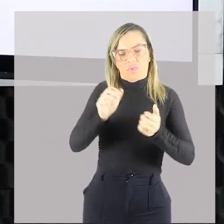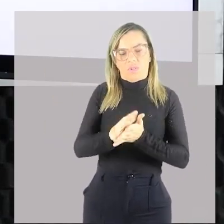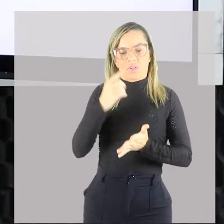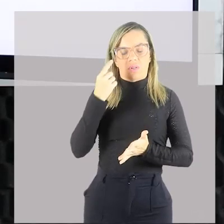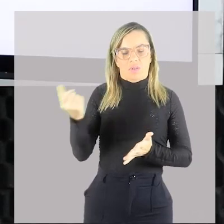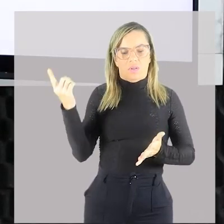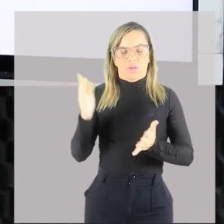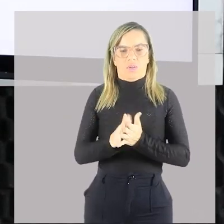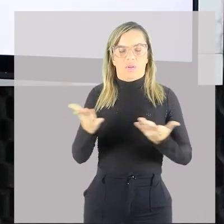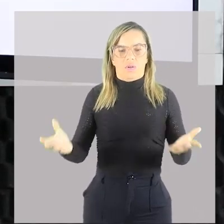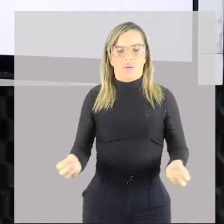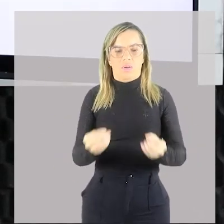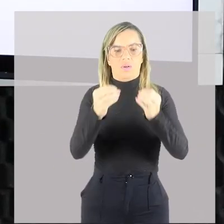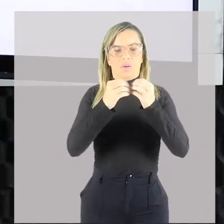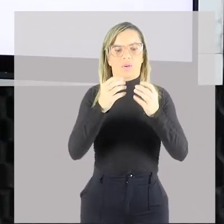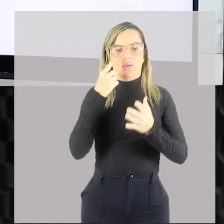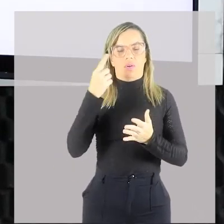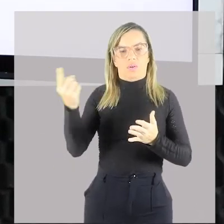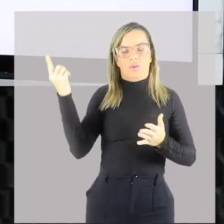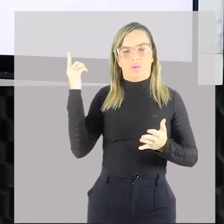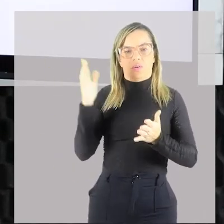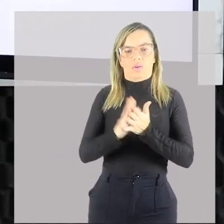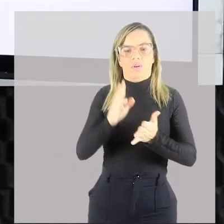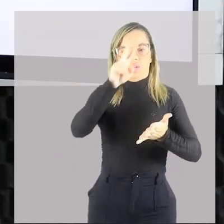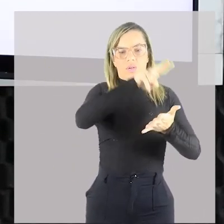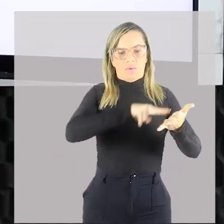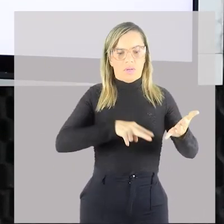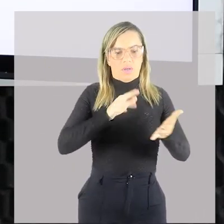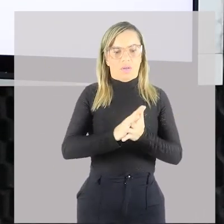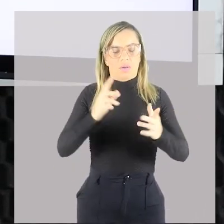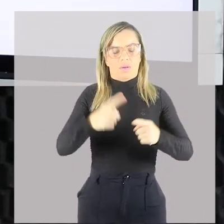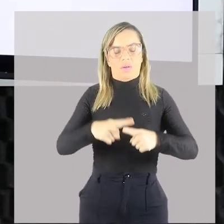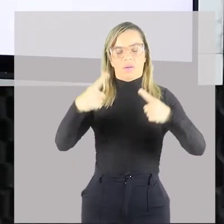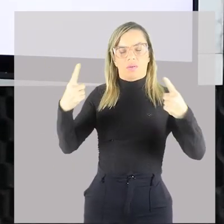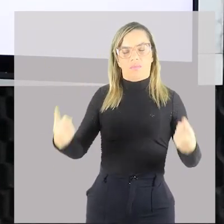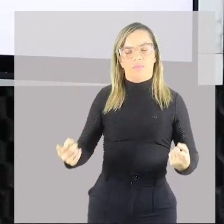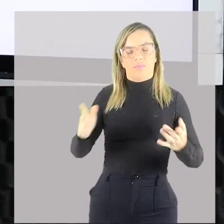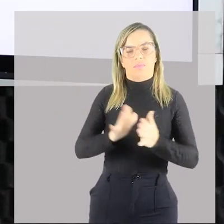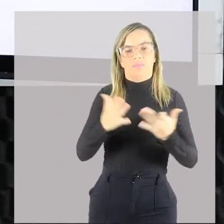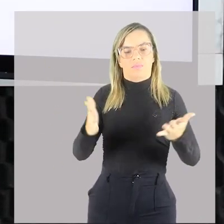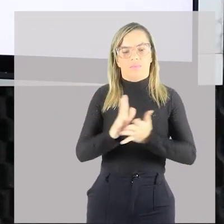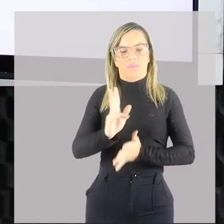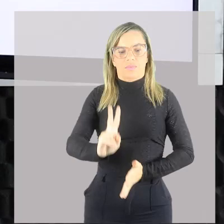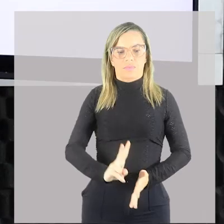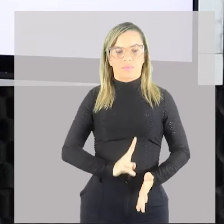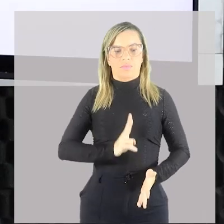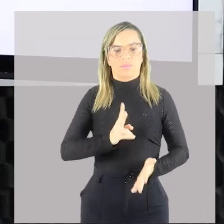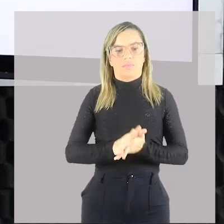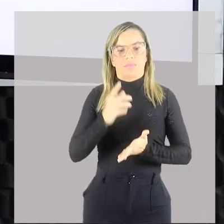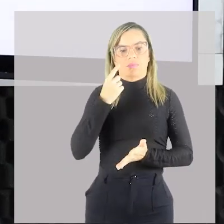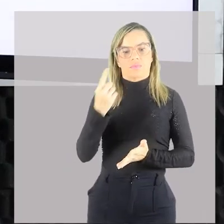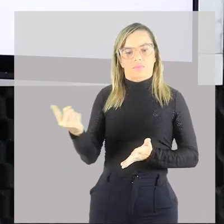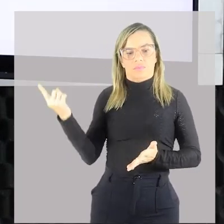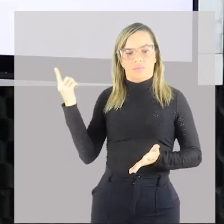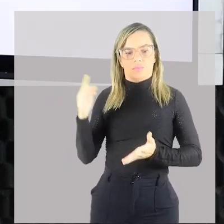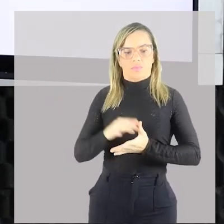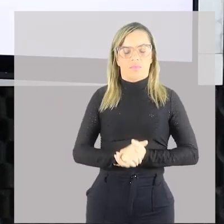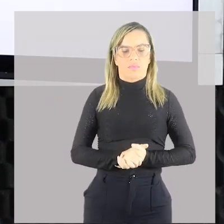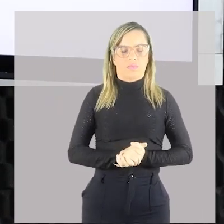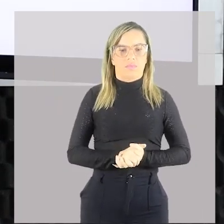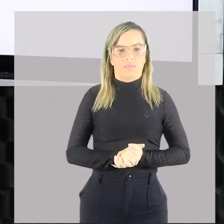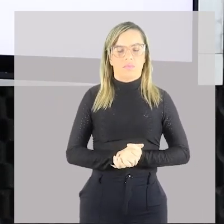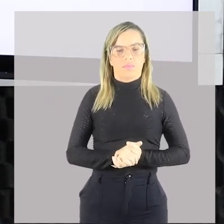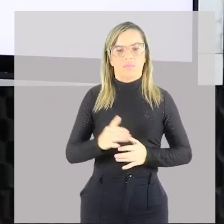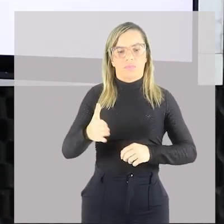estaria bem mais próximo daquilo que está sendo lido aqui, mas a virtude, por exemplo, a virtude, que